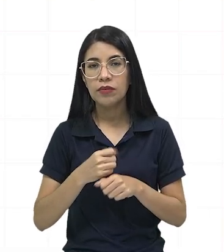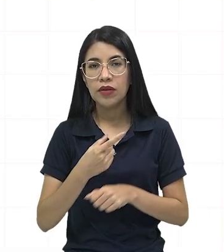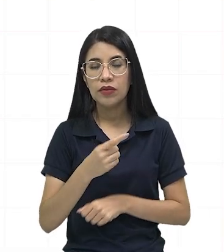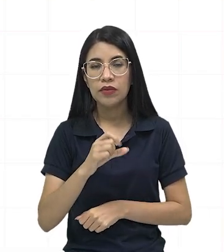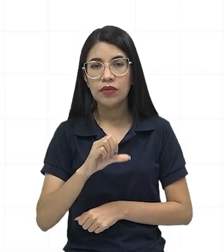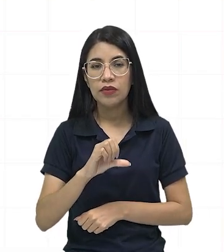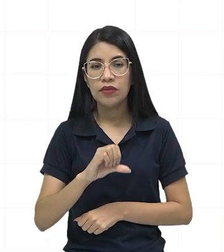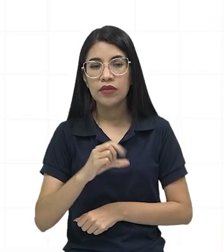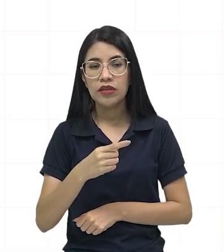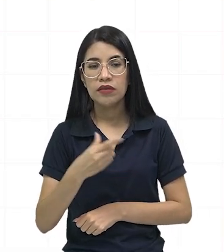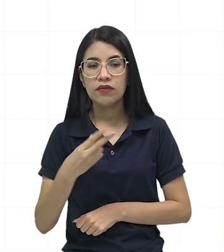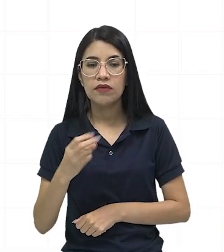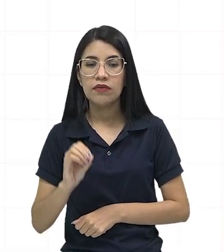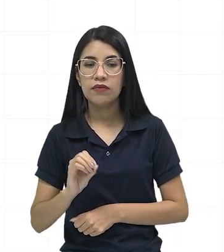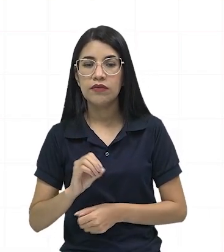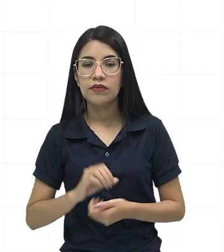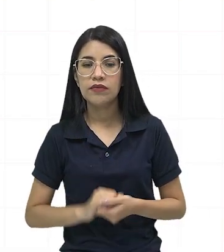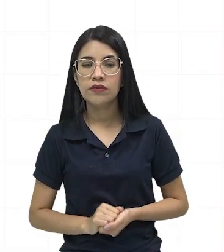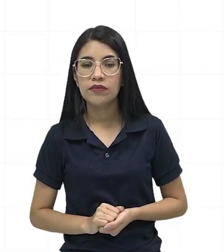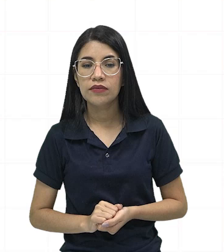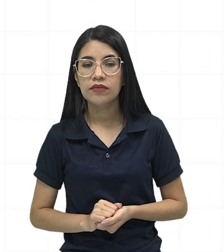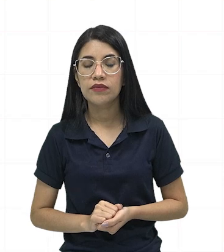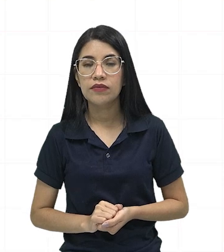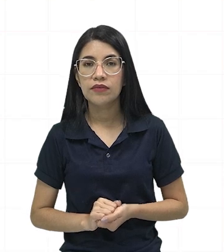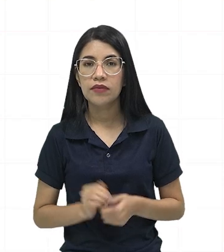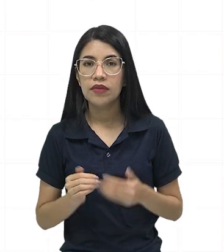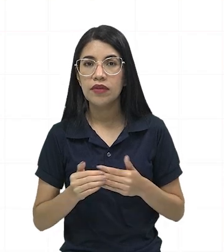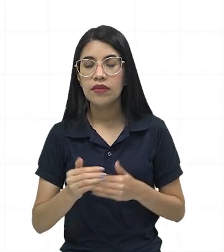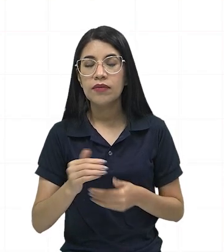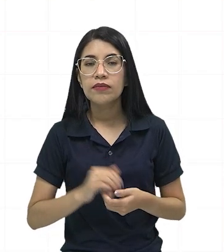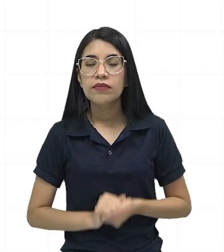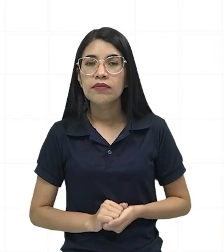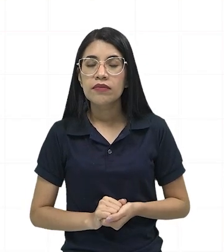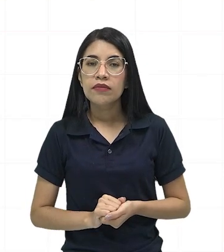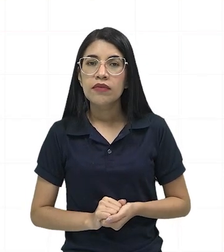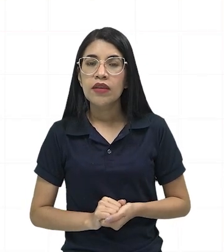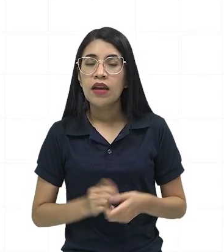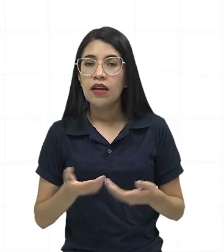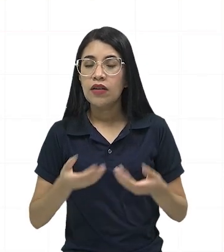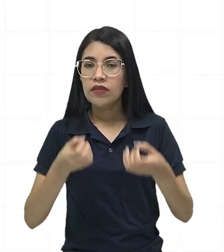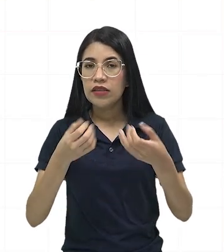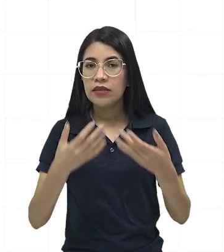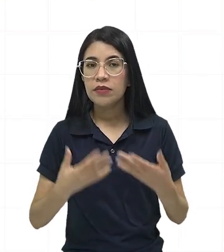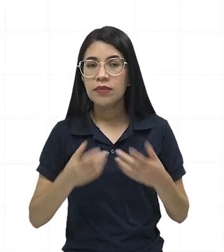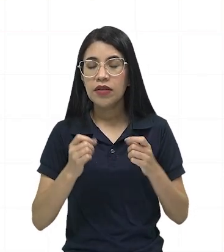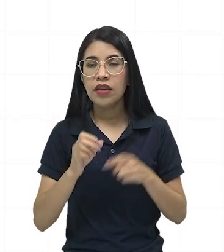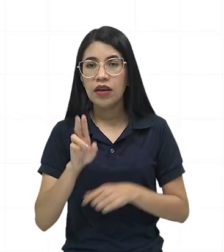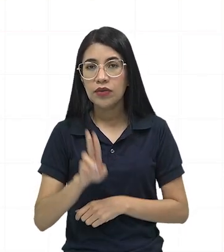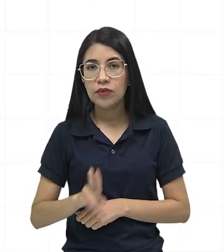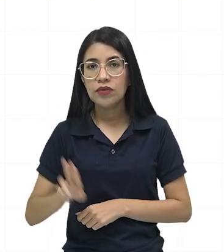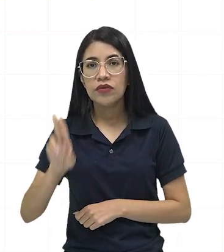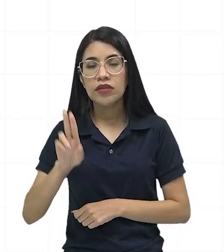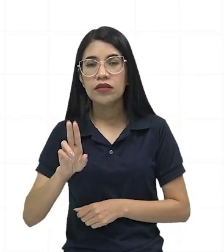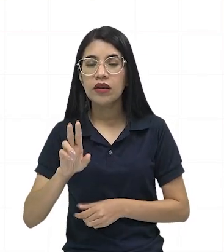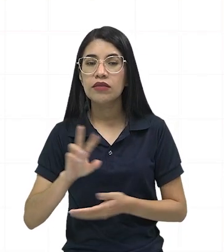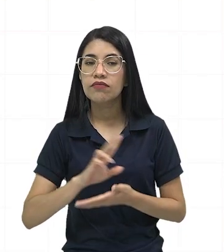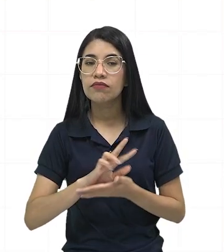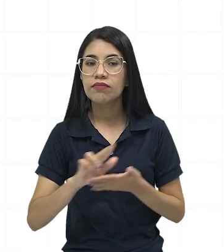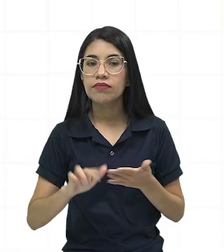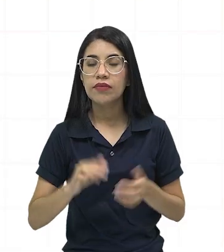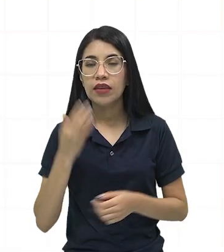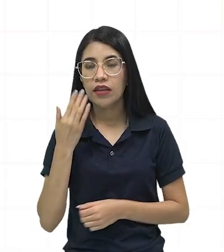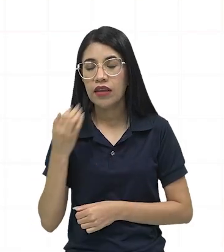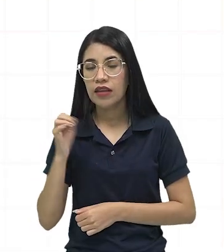1920, tá bom? Perfeito. Dando continuidade, vamos falar agora da universidade. Temos aí,